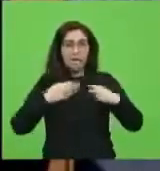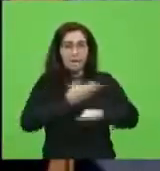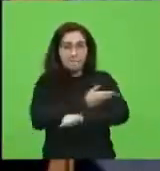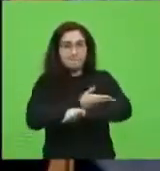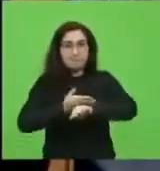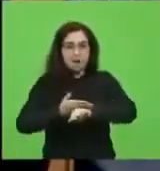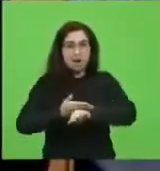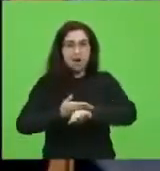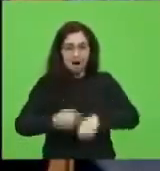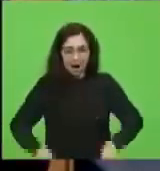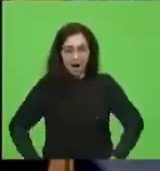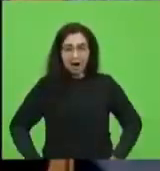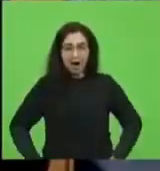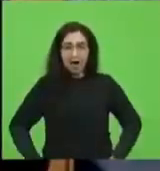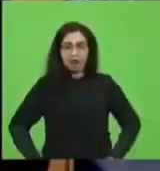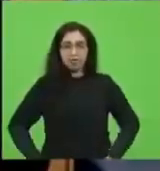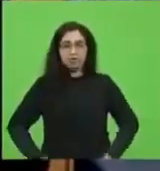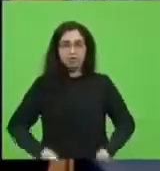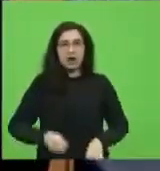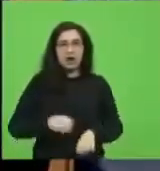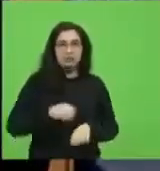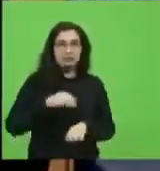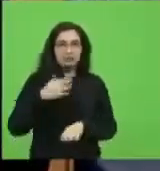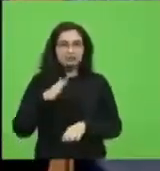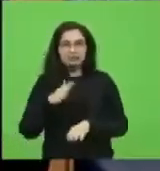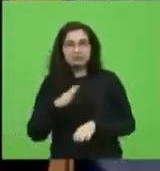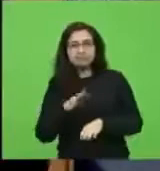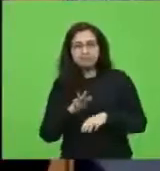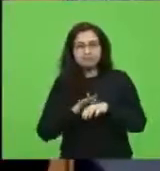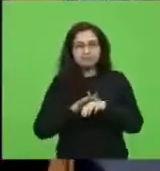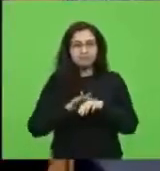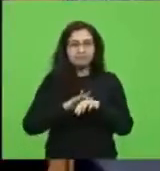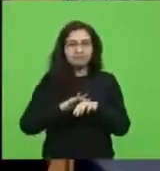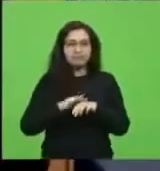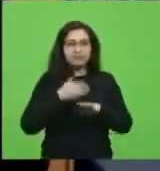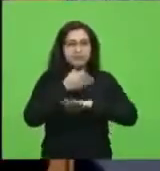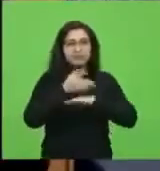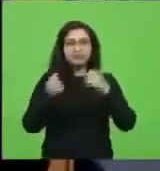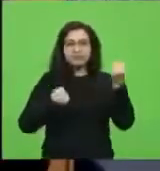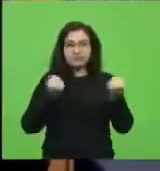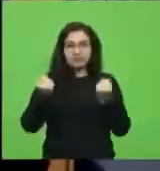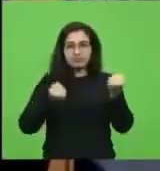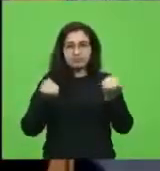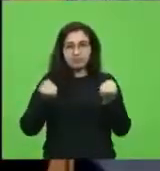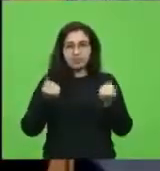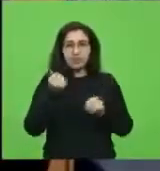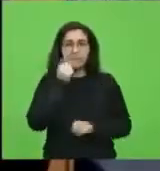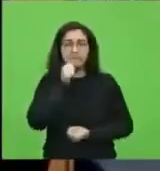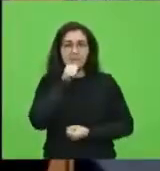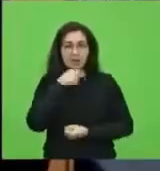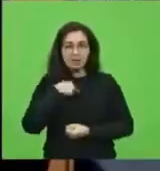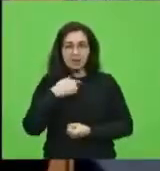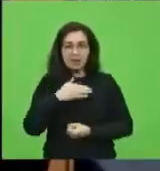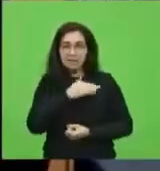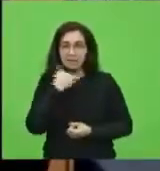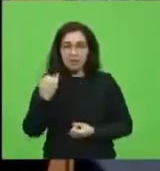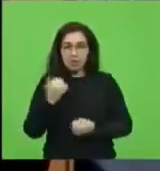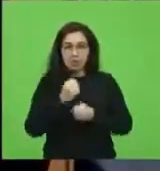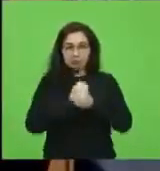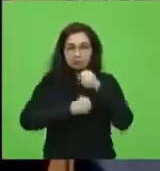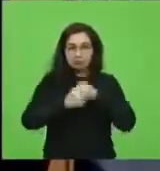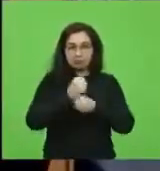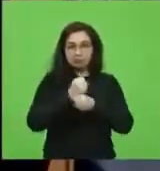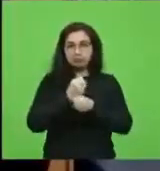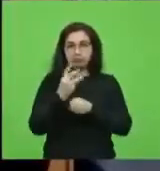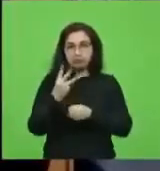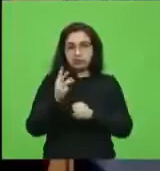bege, indo trabalhar num Chevette marrom, devia ter uns 4 anos de idade. Perdi a minha mãe faz 3 anos. A gente está no